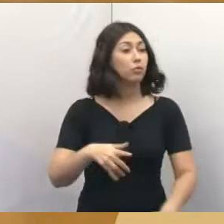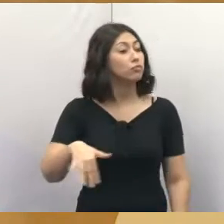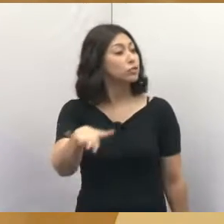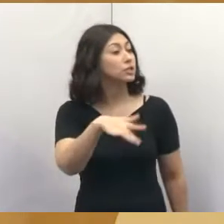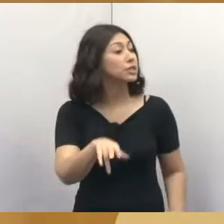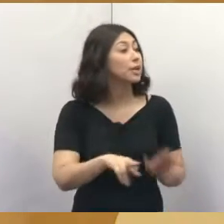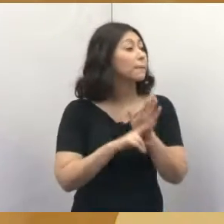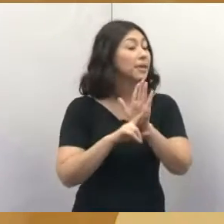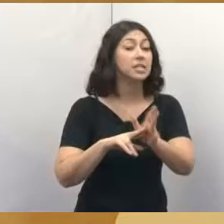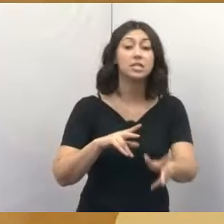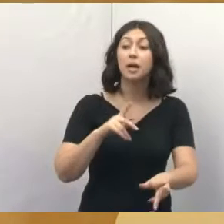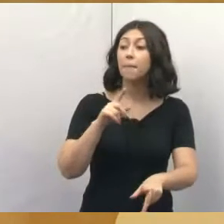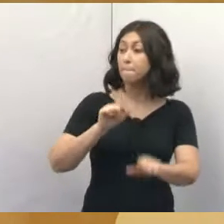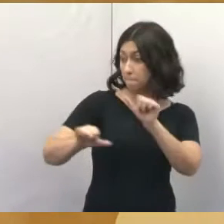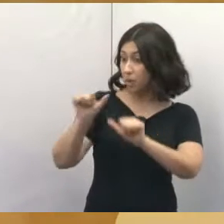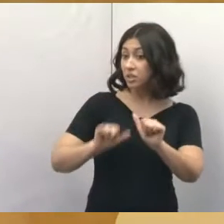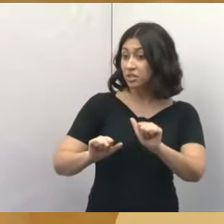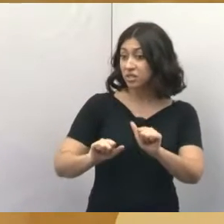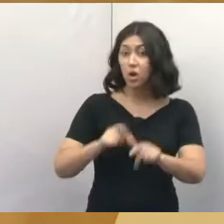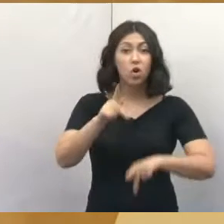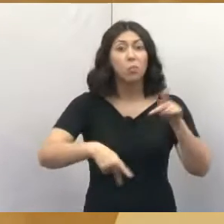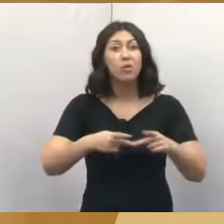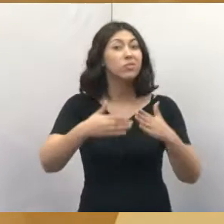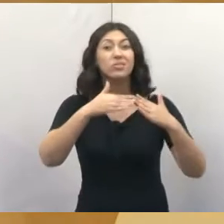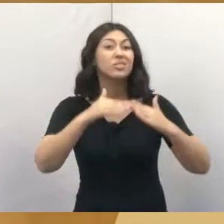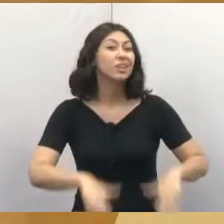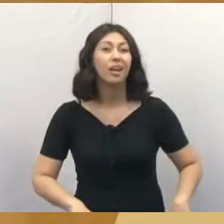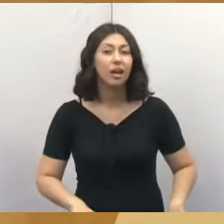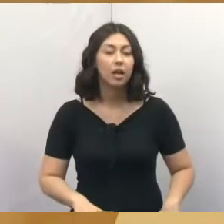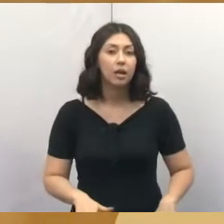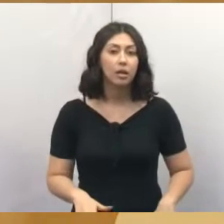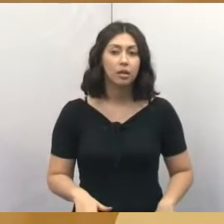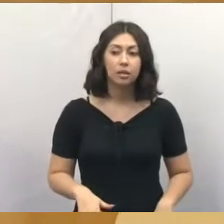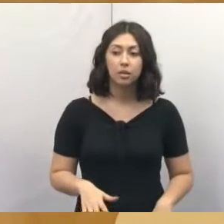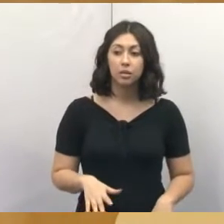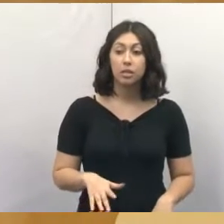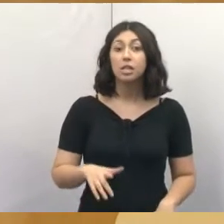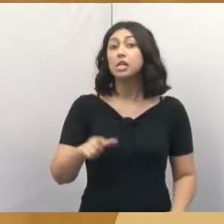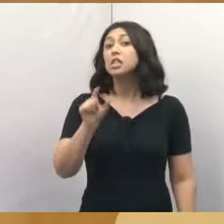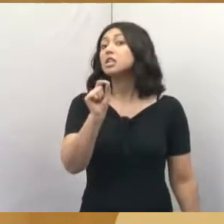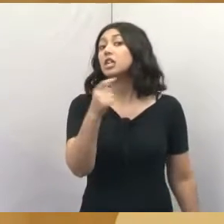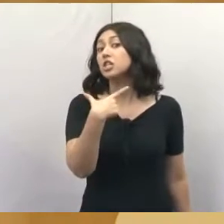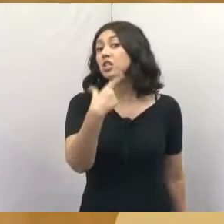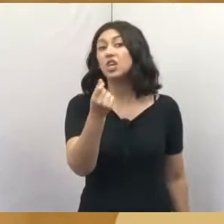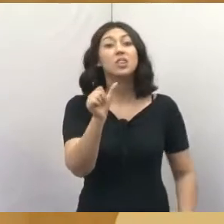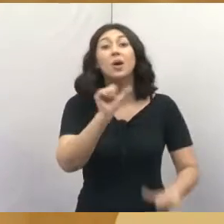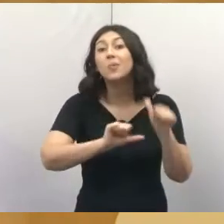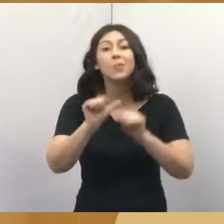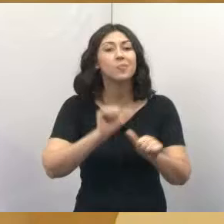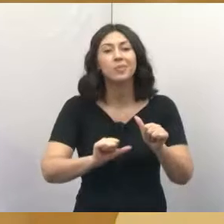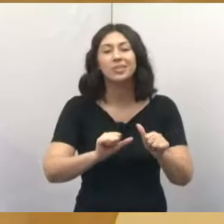essa mudança, a vontade popular não vai aceitar. Daqueles que o elegeram, quem me elegeu não aceita essa